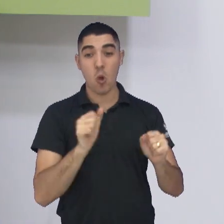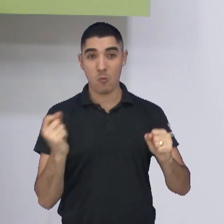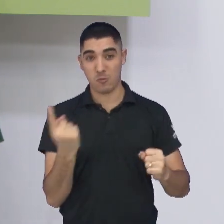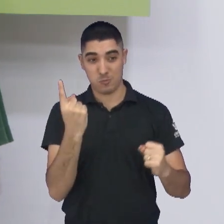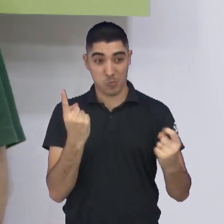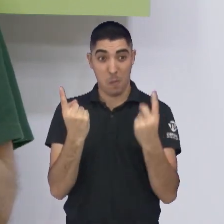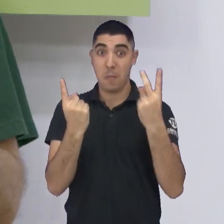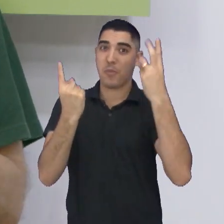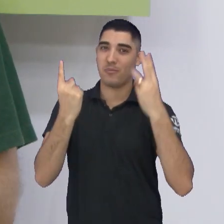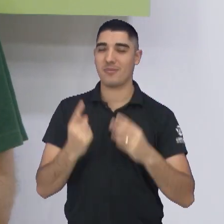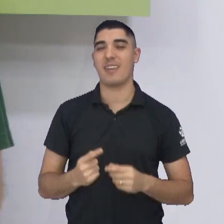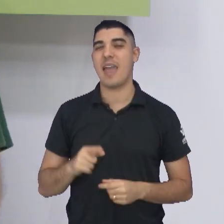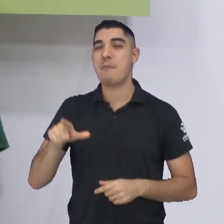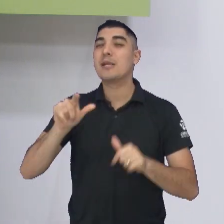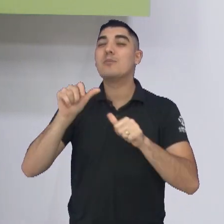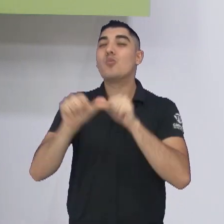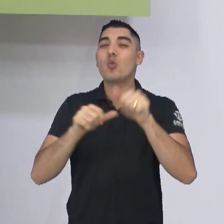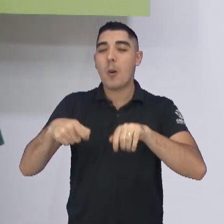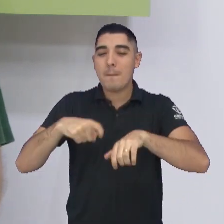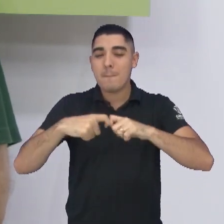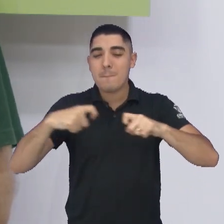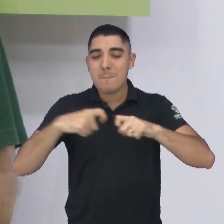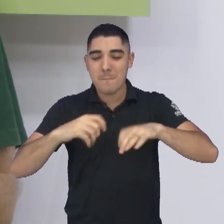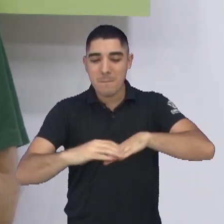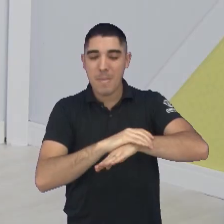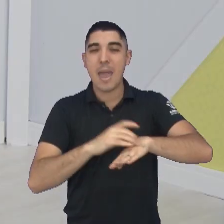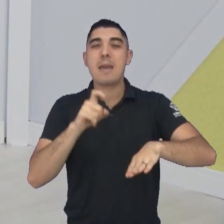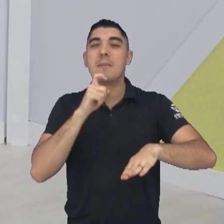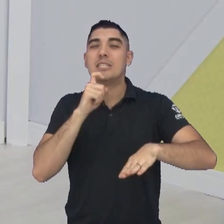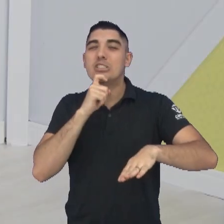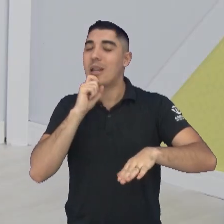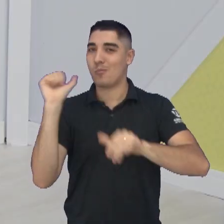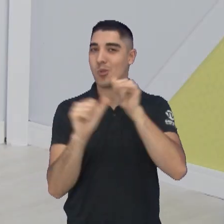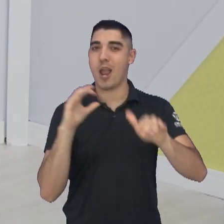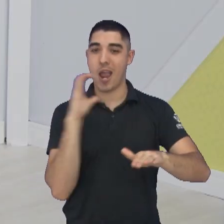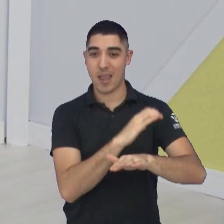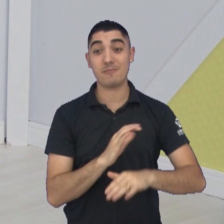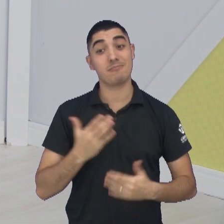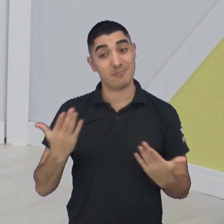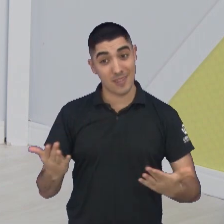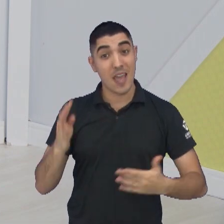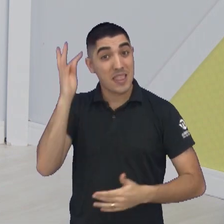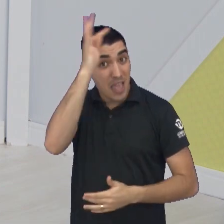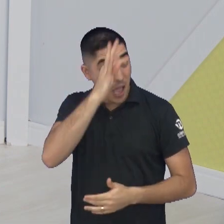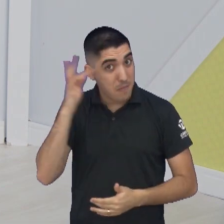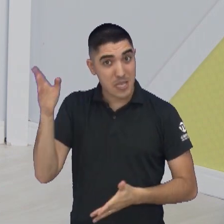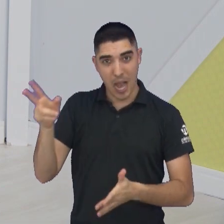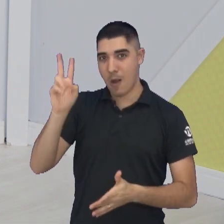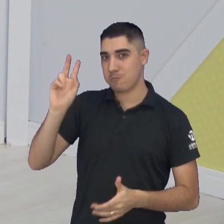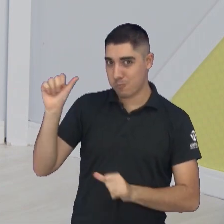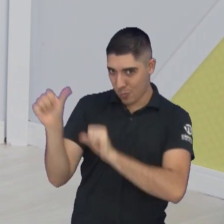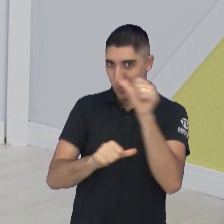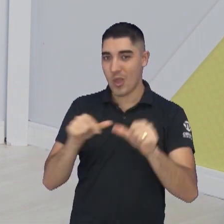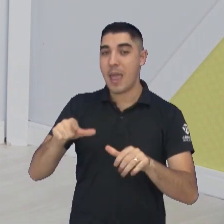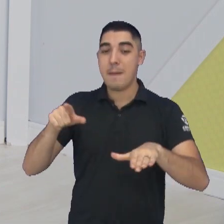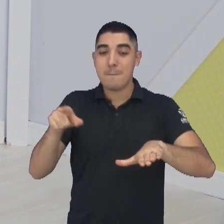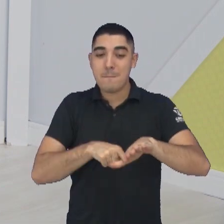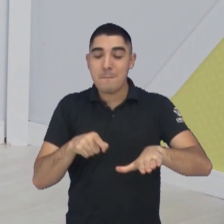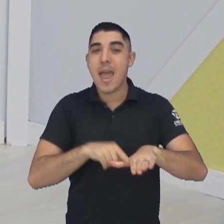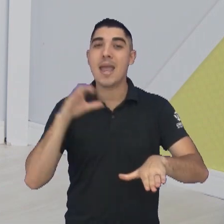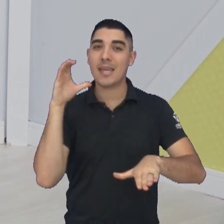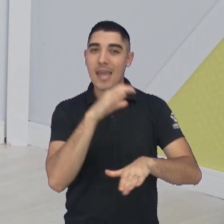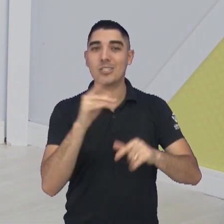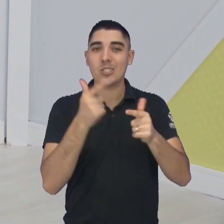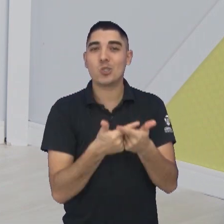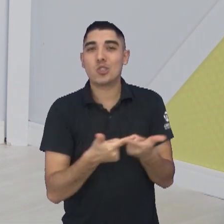juntas, mas parabéns, Tamires. Está refeita, então, a Tamires Caetano, neste momento, pelo menos por enquanto, né? É pé quente a favor da